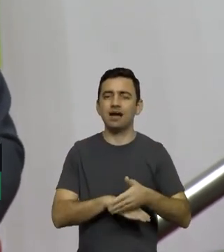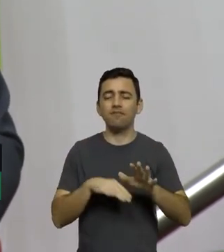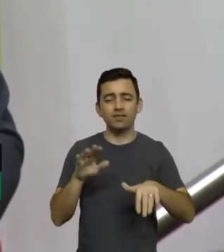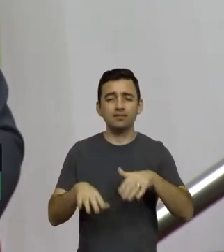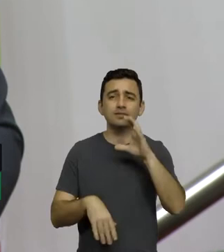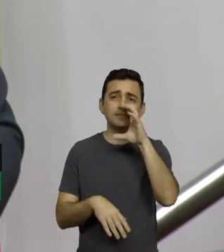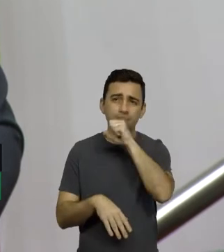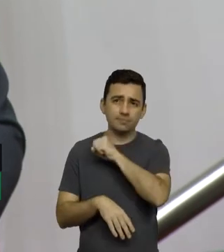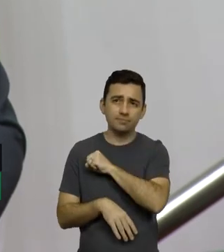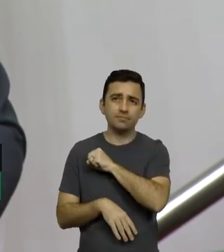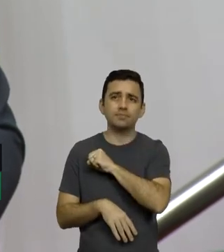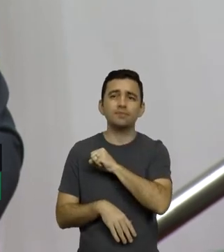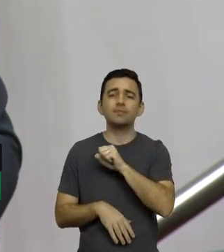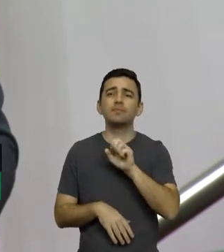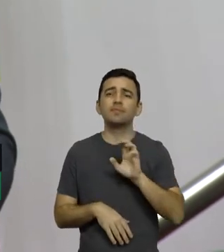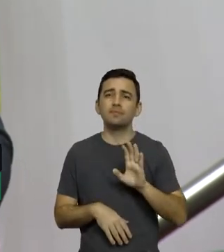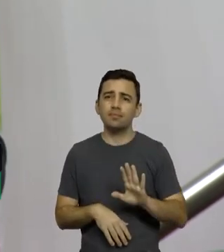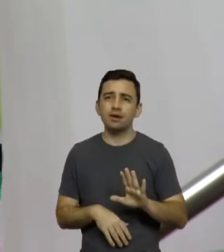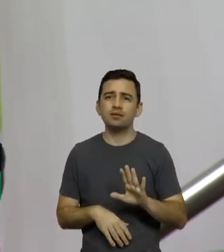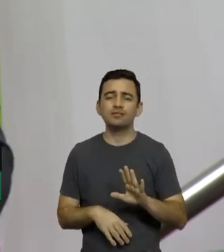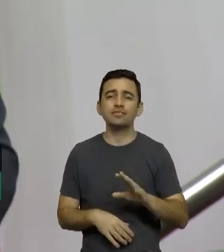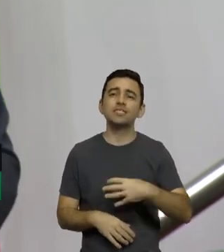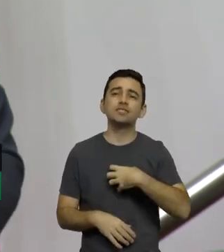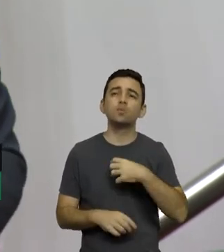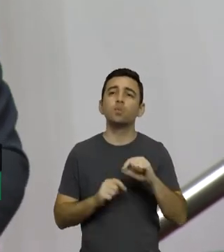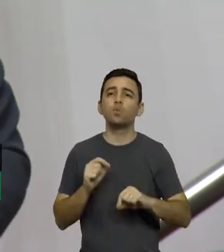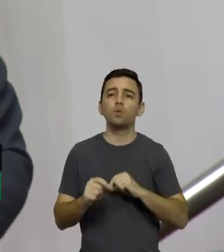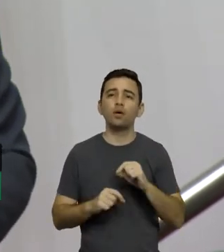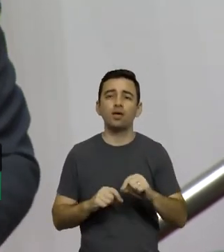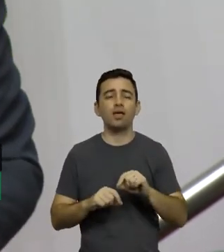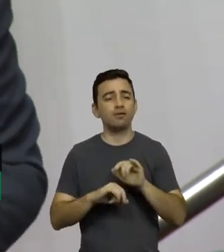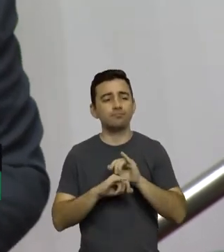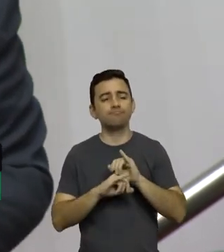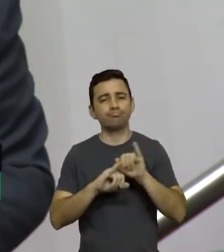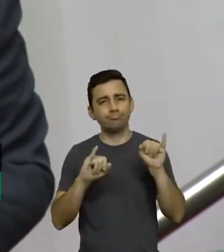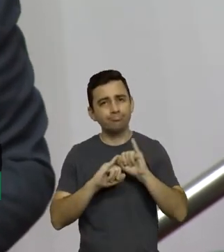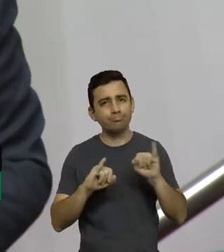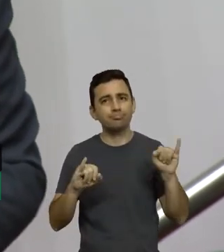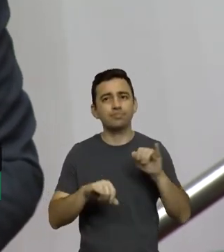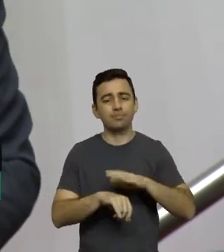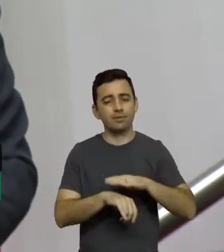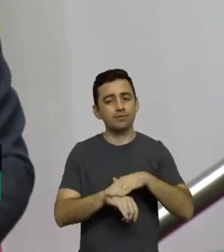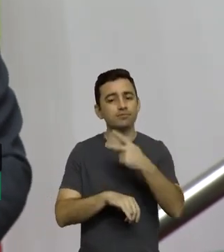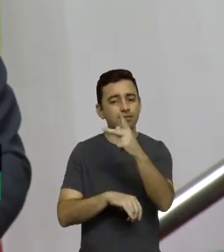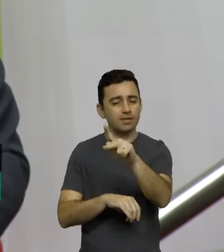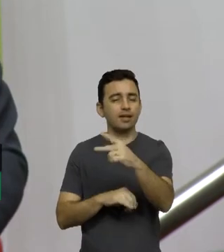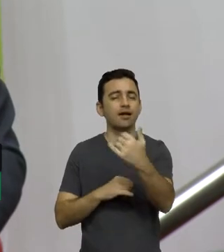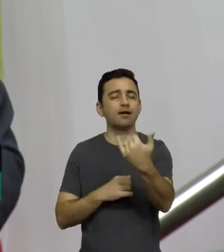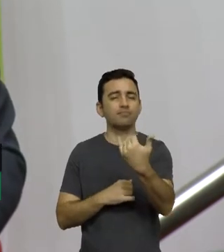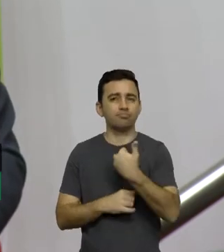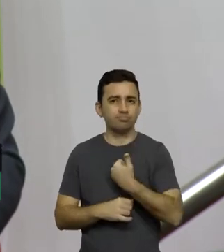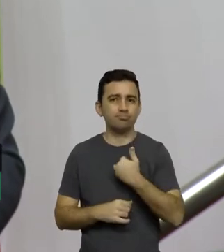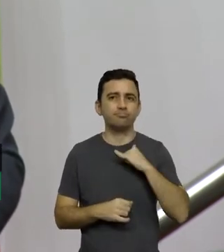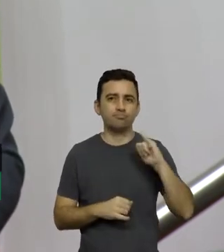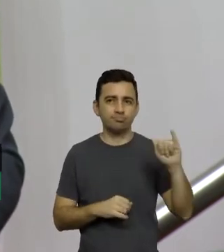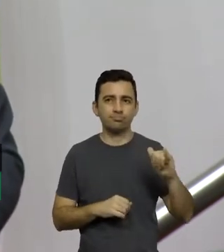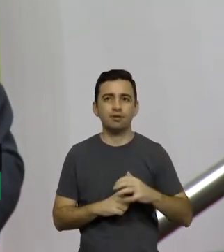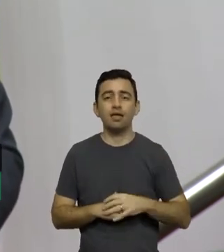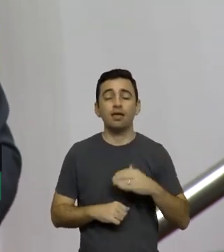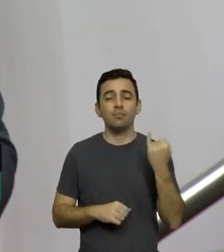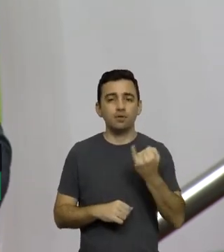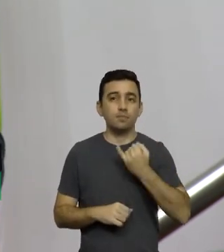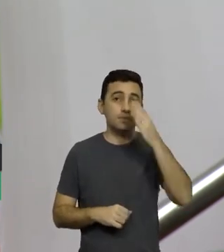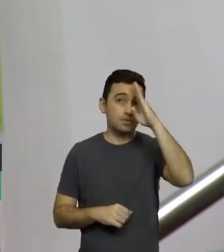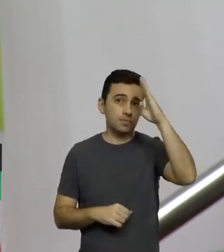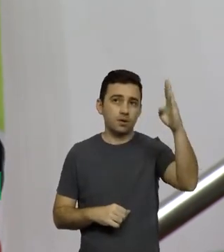a serviço, no sentido de sermos porta-vozes dos anseios destes e prioridades desse município, né? Esse é um importante